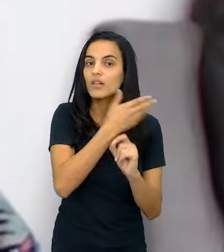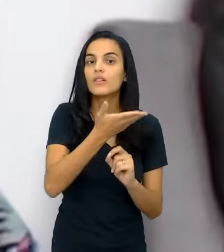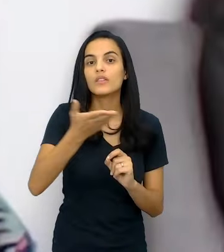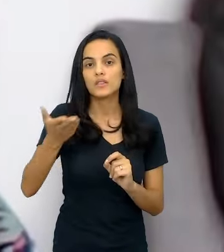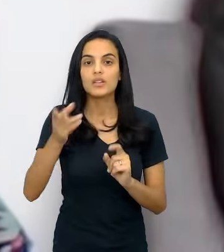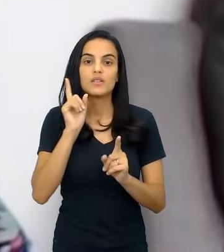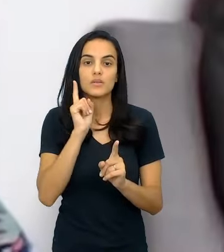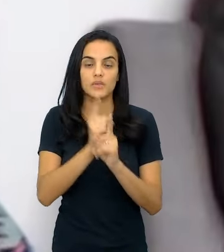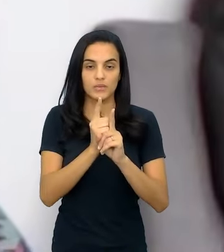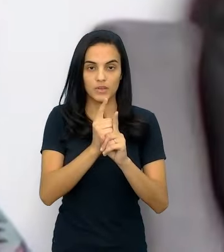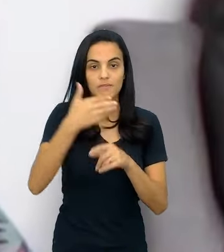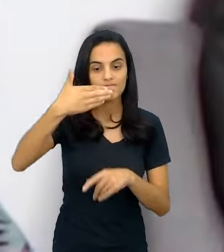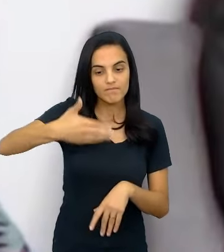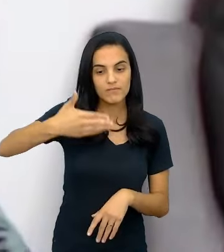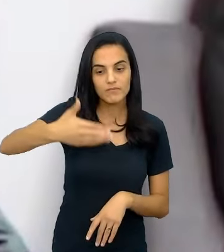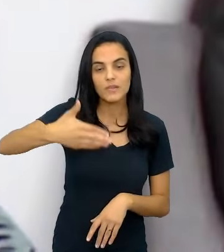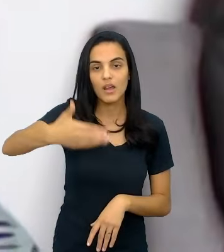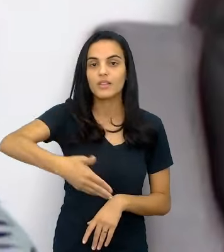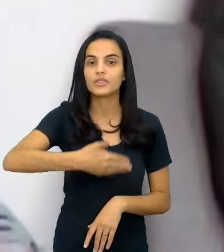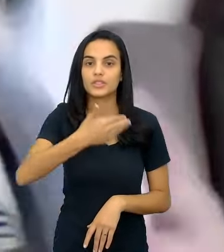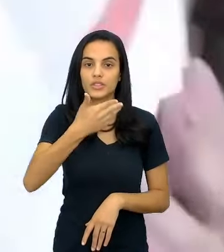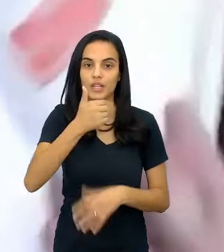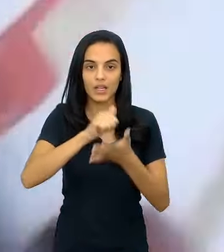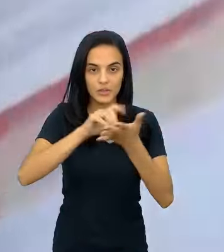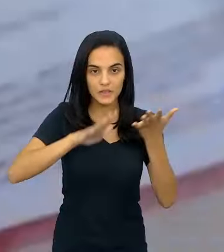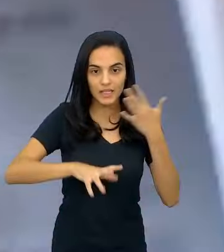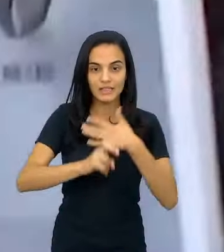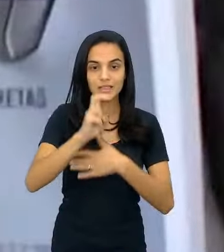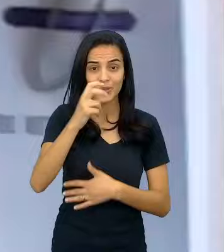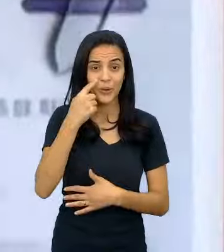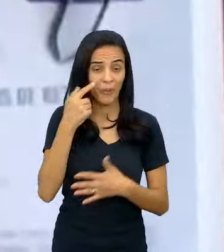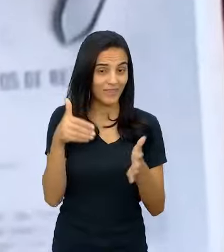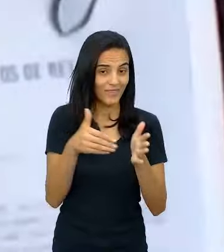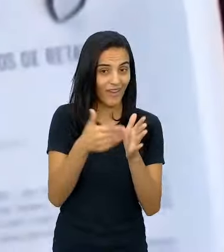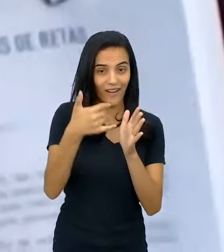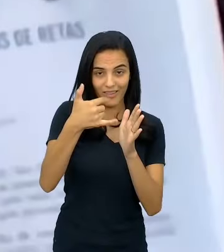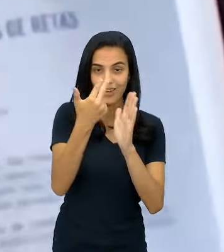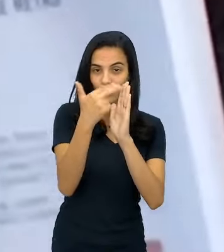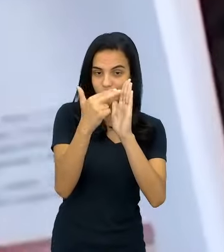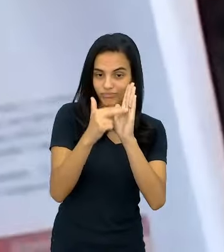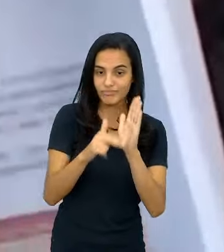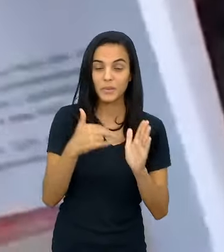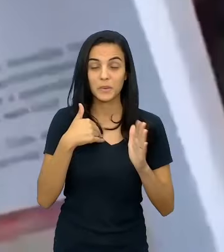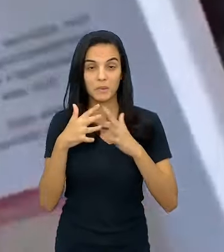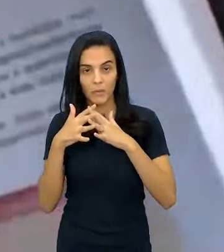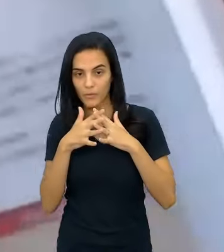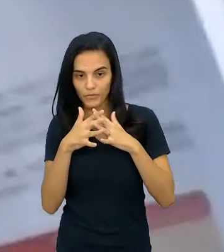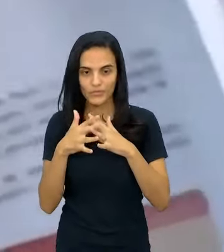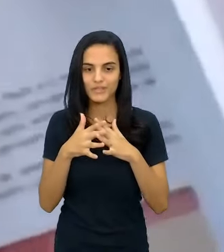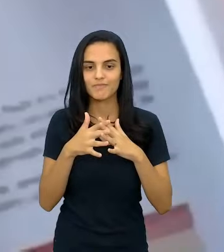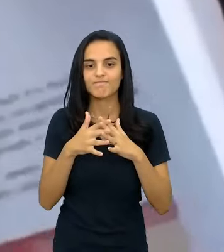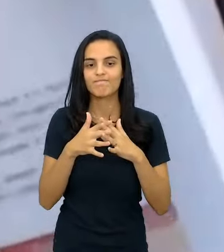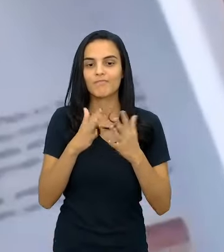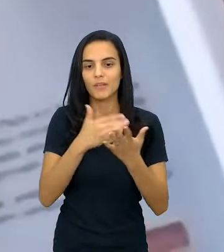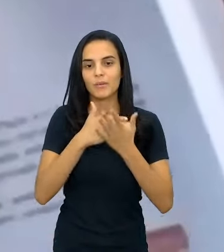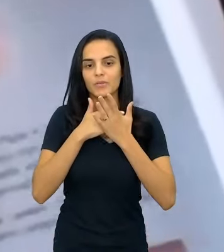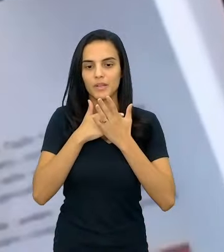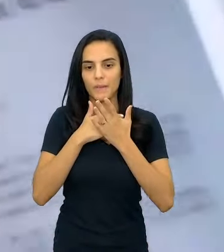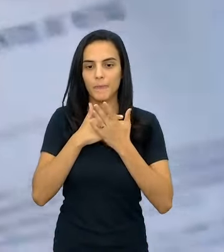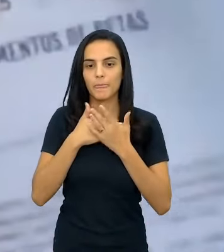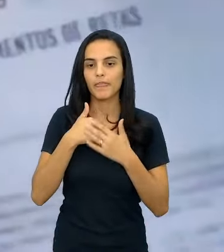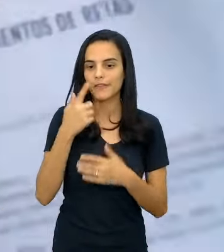vão encontrar sequência de atividade 5. Eu até risquei aqui o meu, para mim não me confundir, e coloquei até aqui